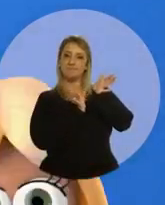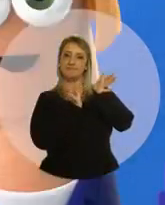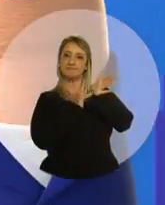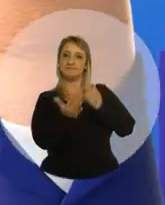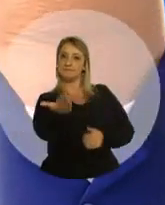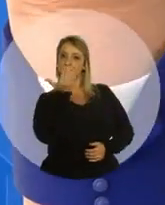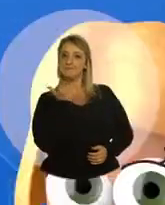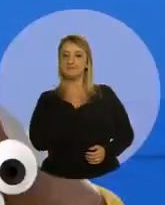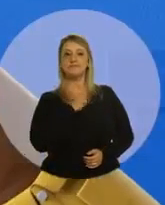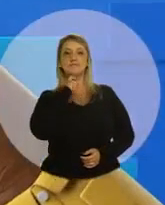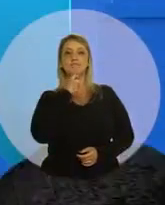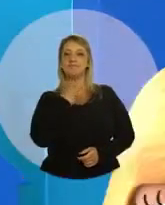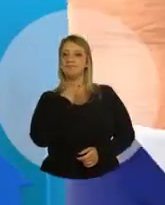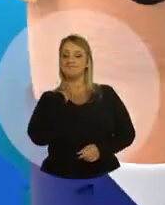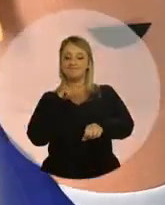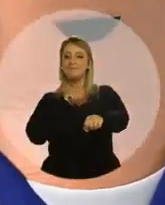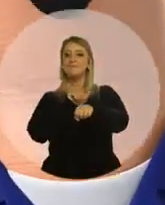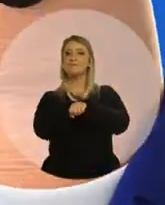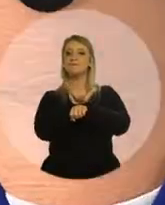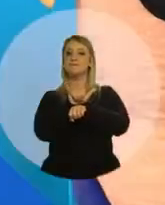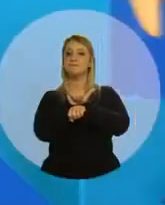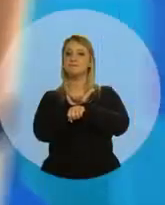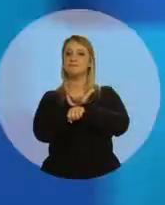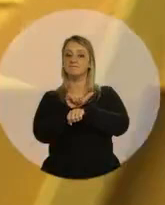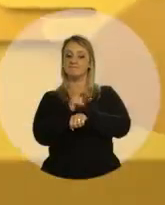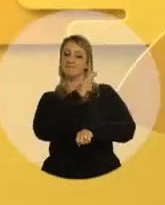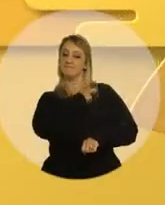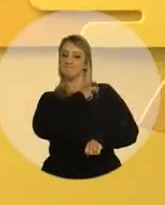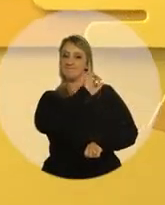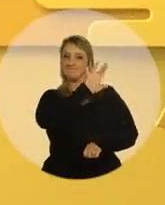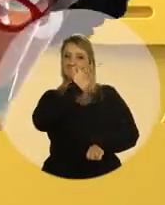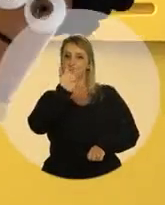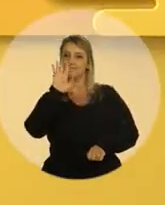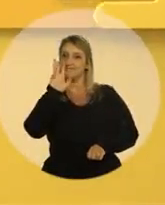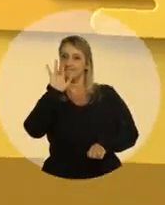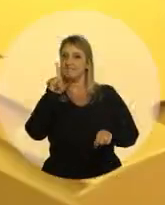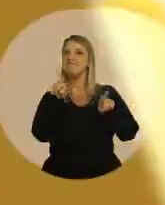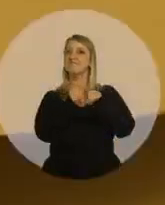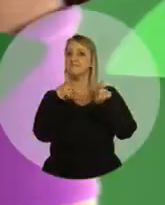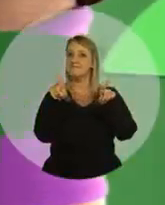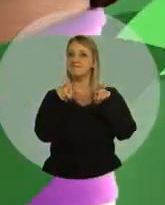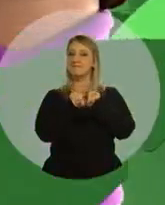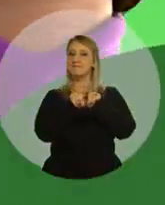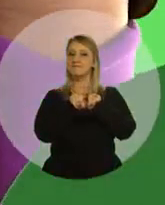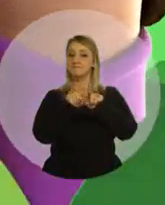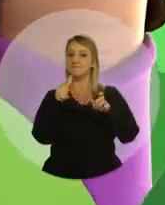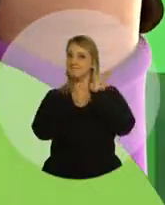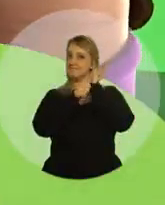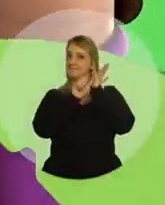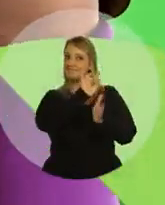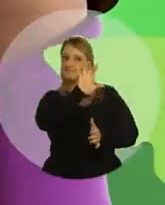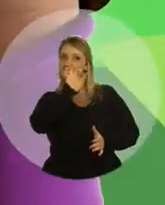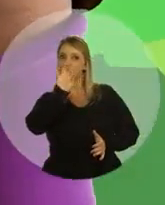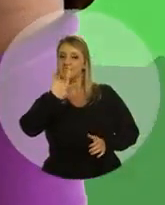A biometria vem, não pode faltar ninguém. A Justiça Eleitoral convoca os eleitores de Assis e Echaporã